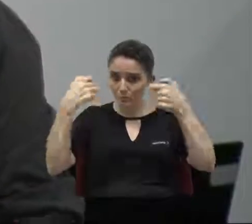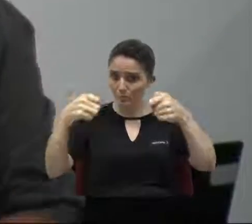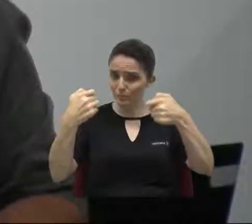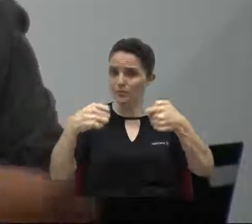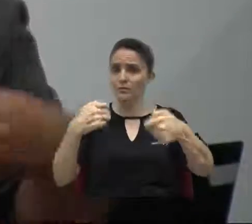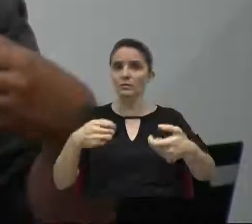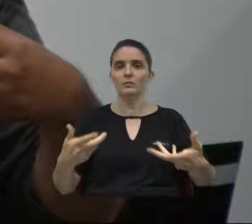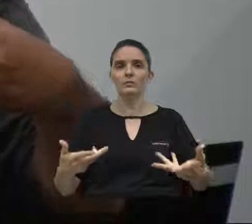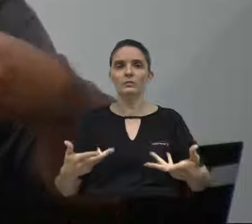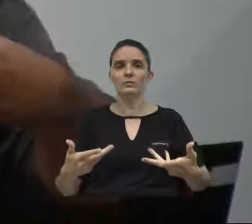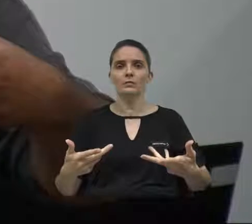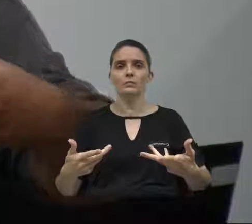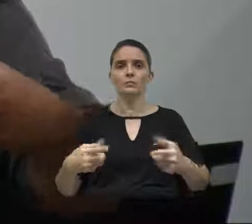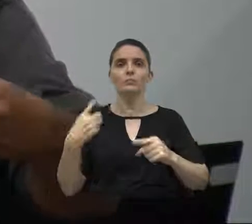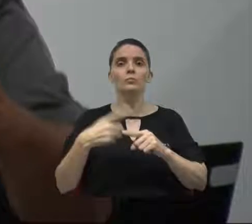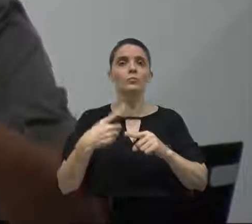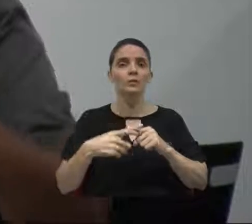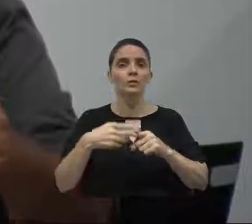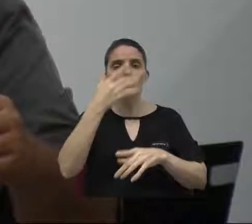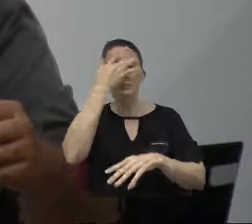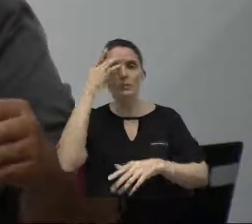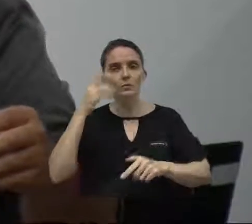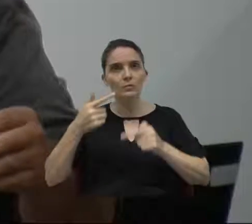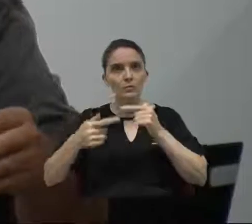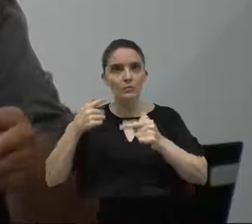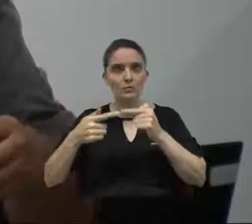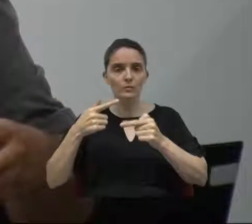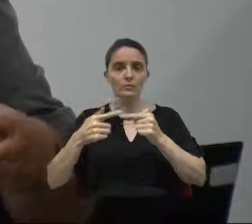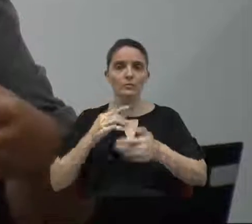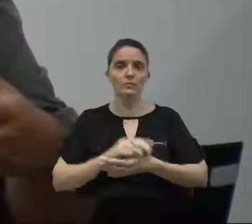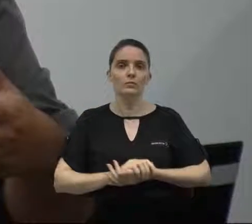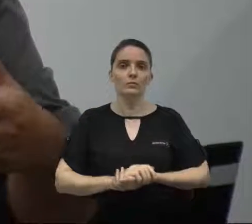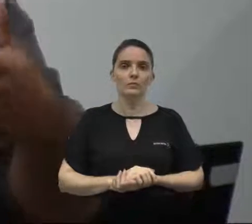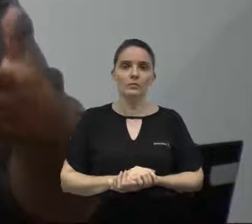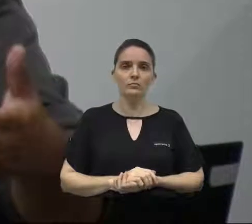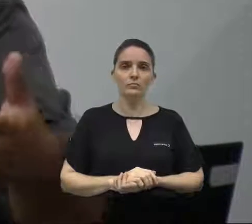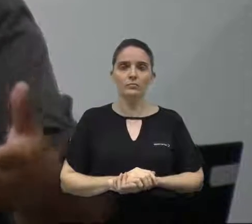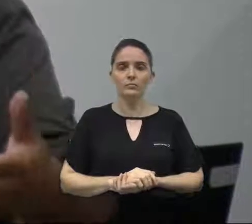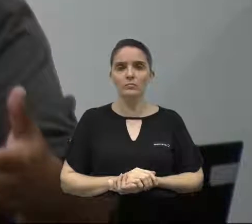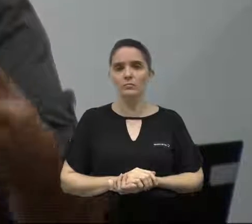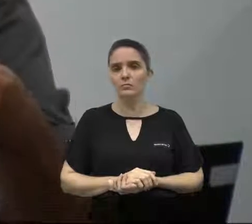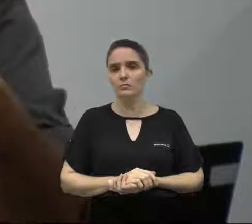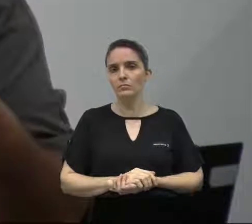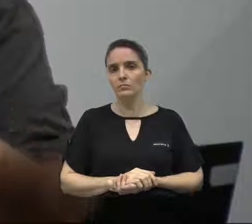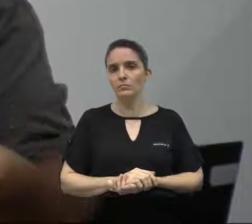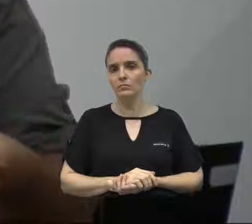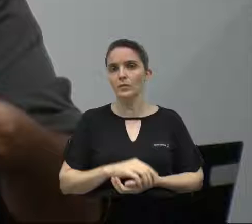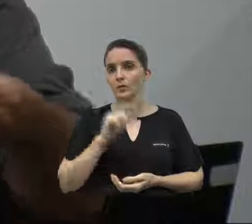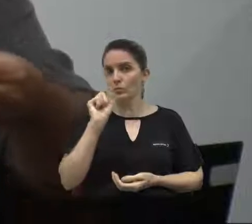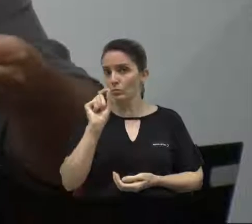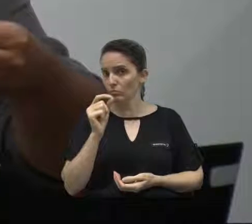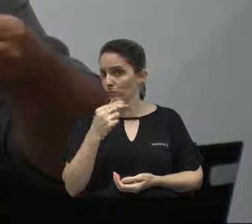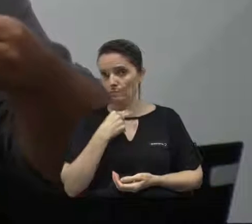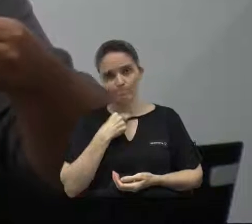ampla divulgação, para quê? Para que a gente discutisse com a população, 10 segundinhos, presidente, e discutir isso daí. O que não dá é para trazer um projeto agora,